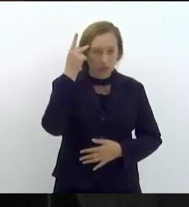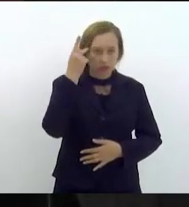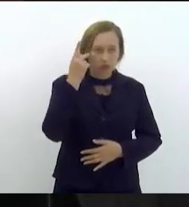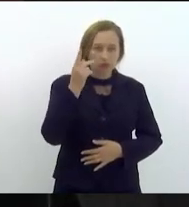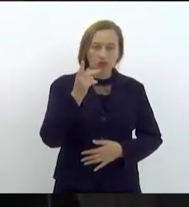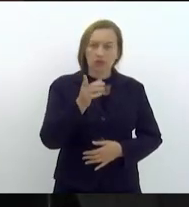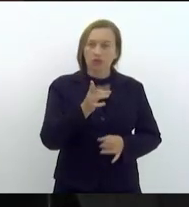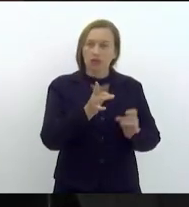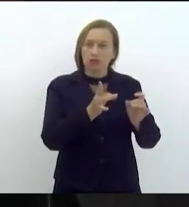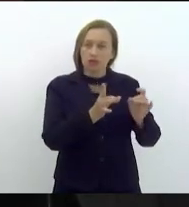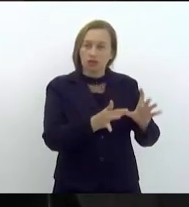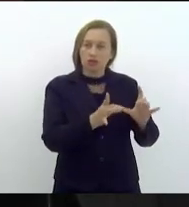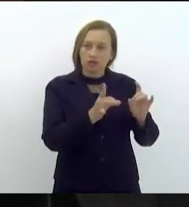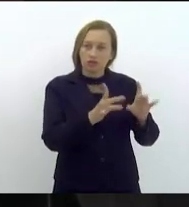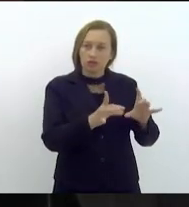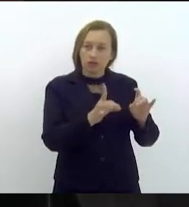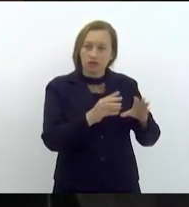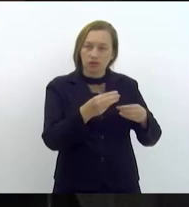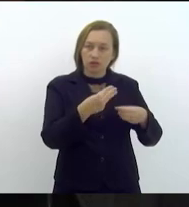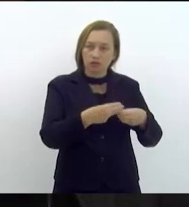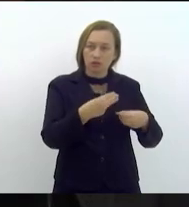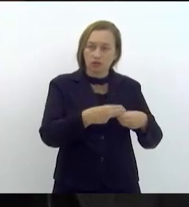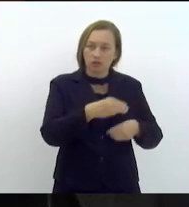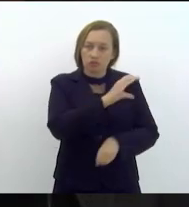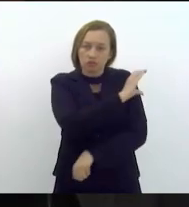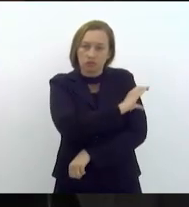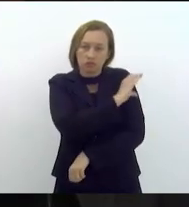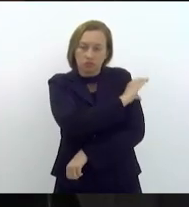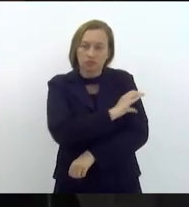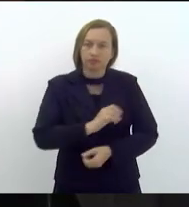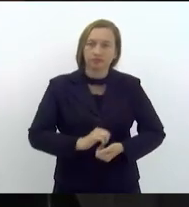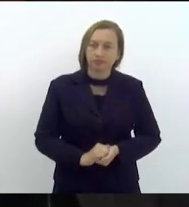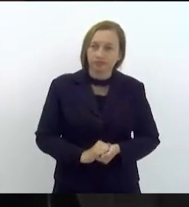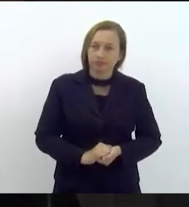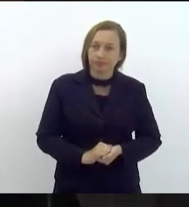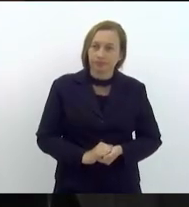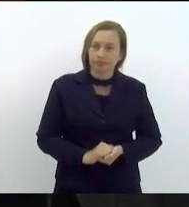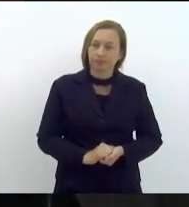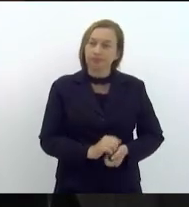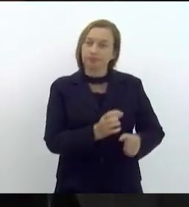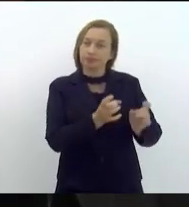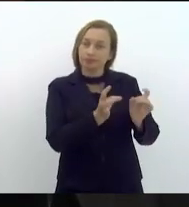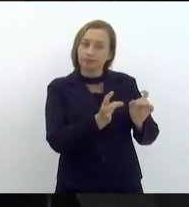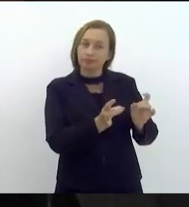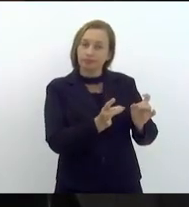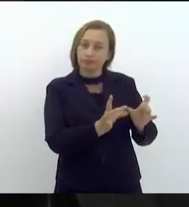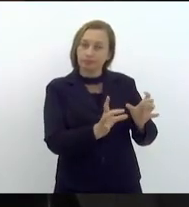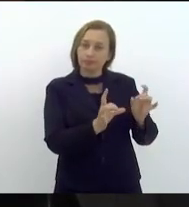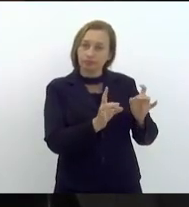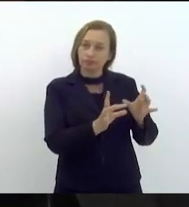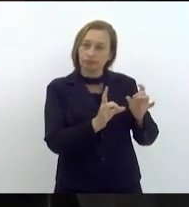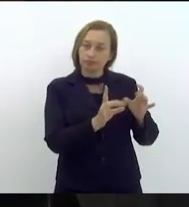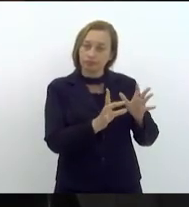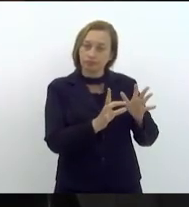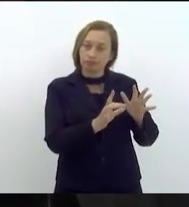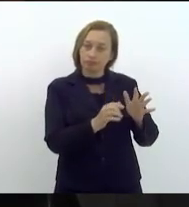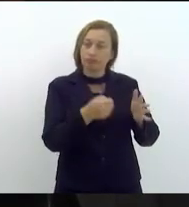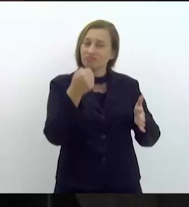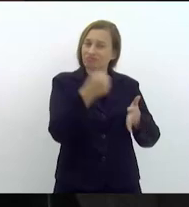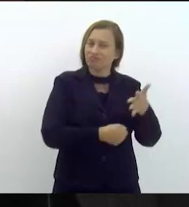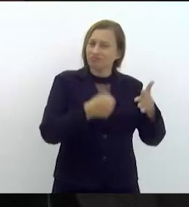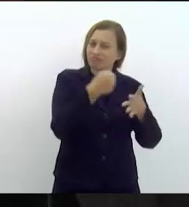município de Campos dos Goytacazes Comerciantes que vem lutando dias